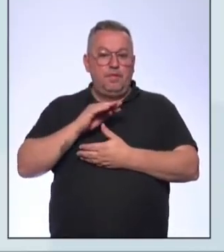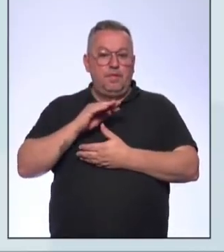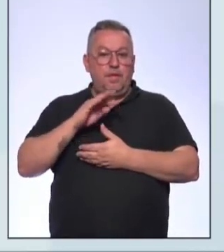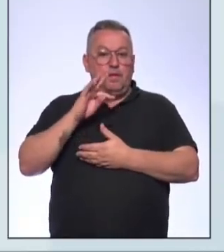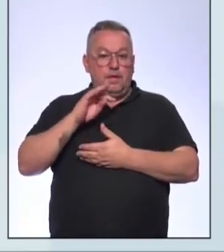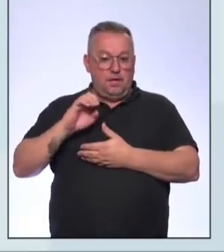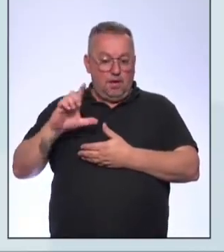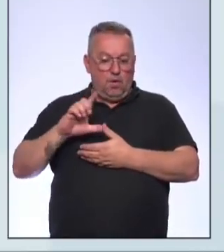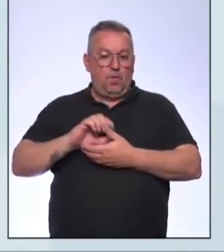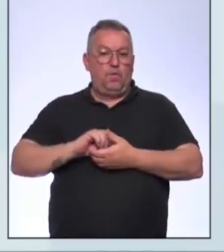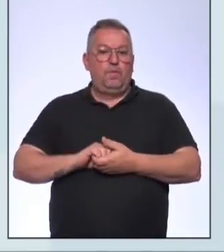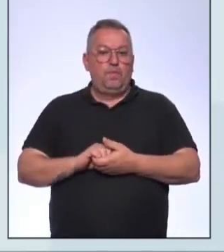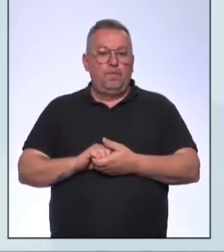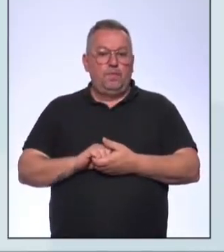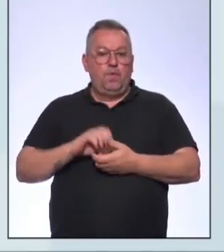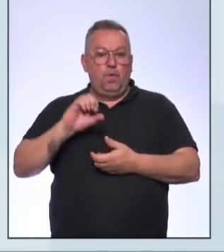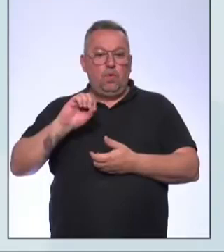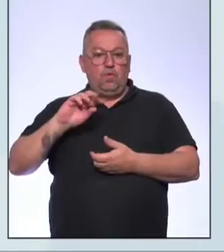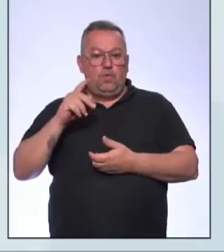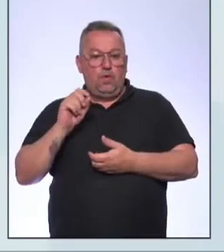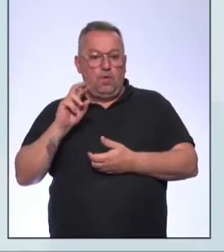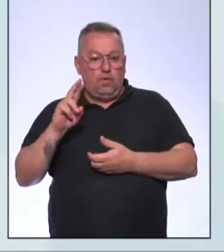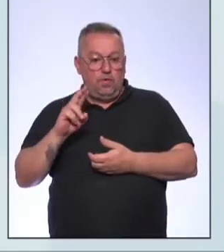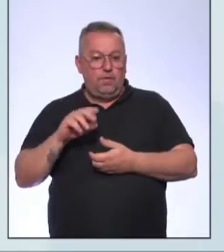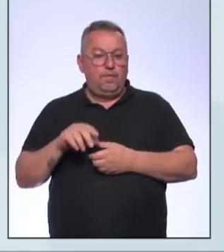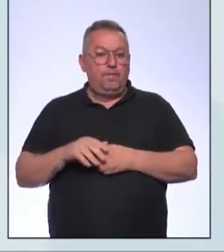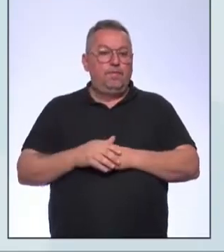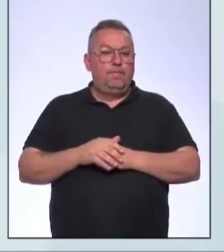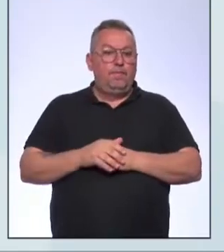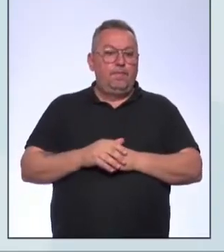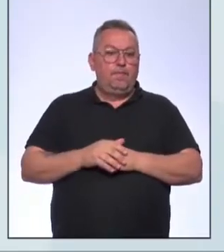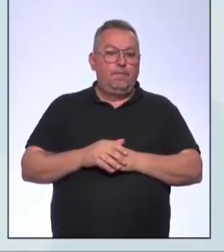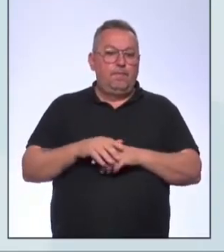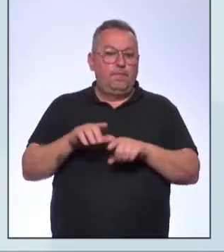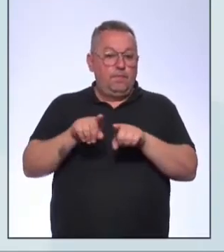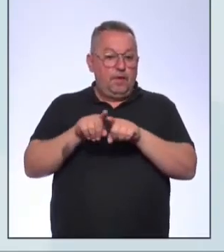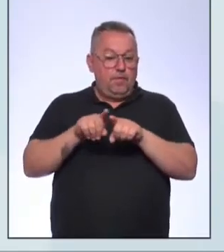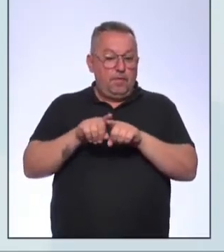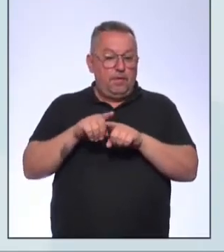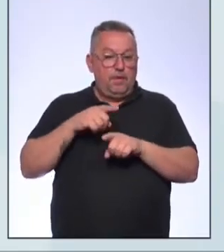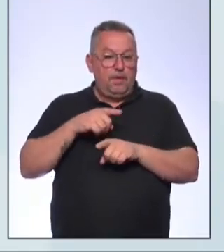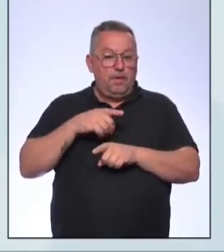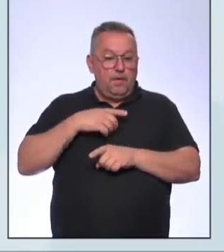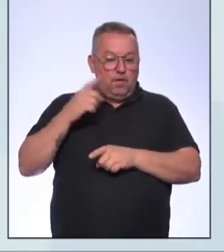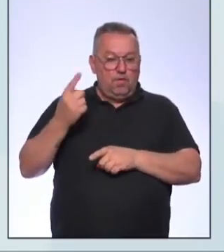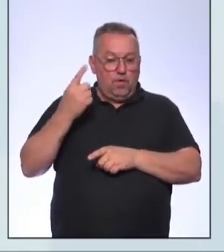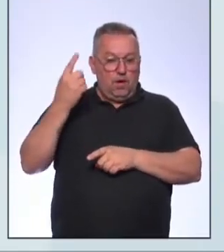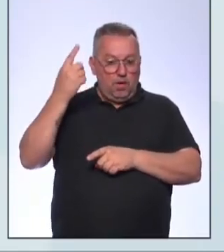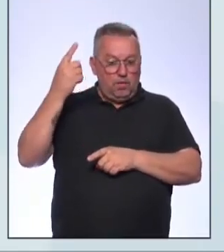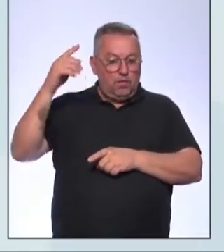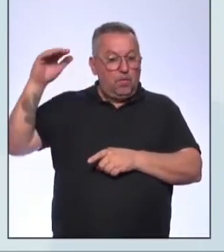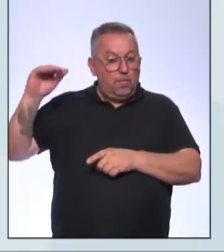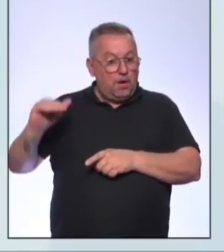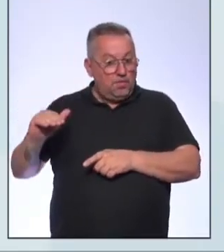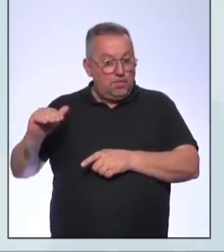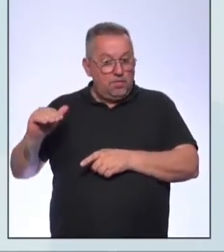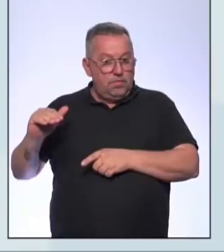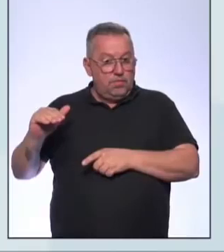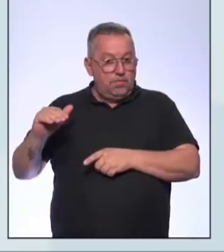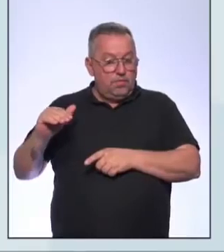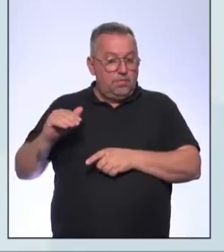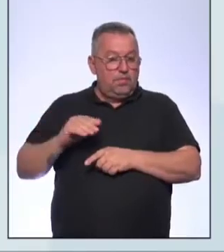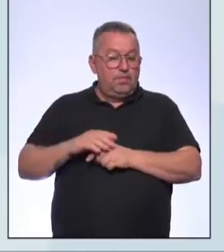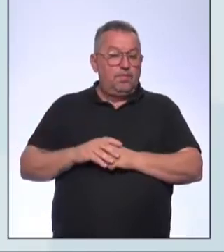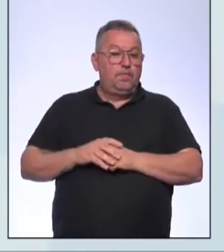I'm tall and short, ou short, né? Então, professor Antônio? Eu sou alto, eu sou baixo. I have